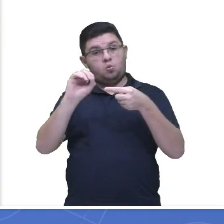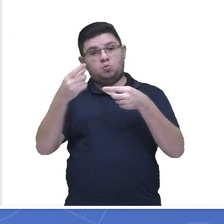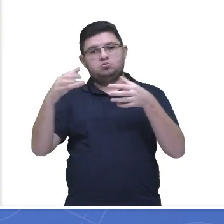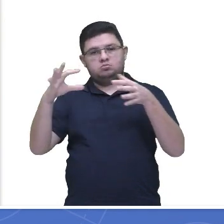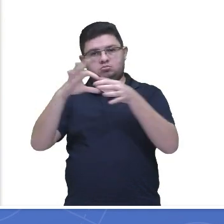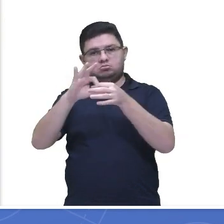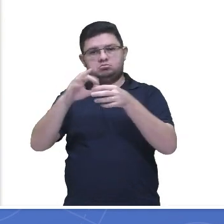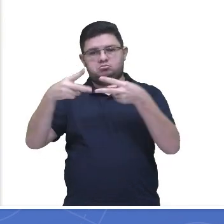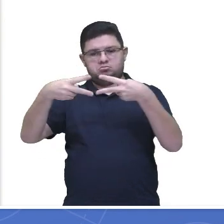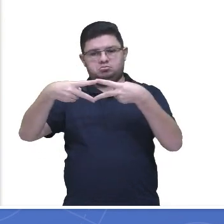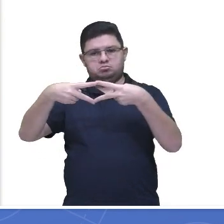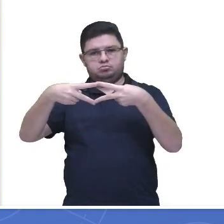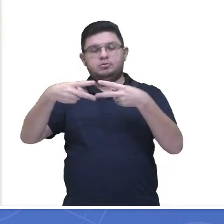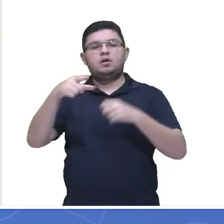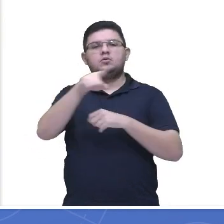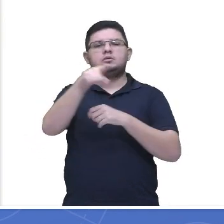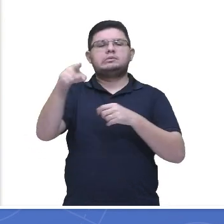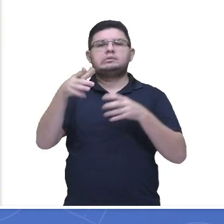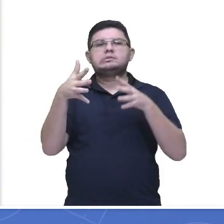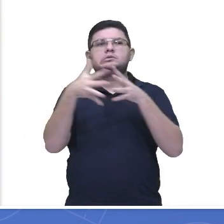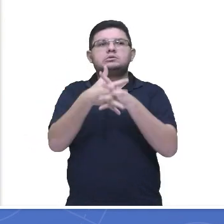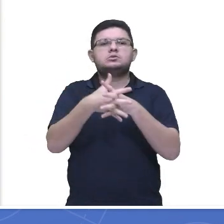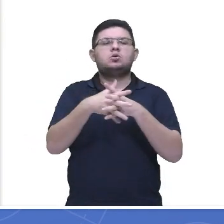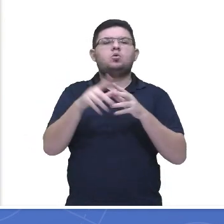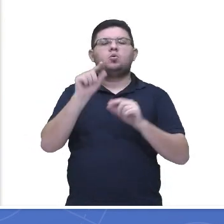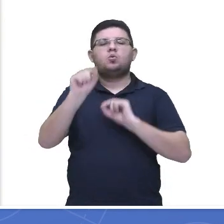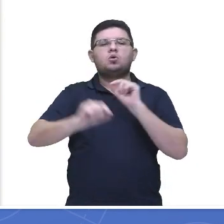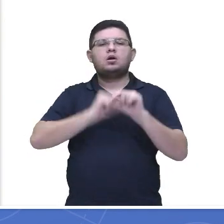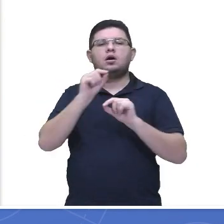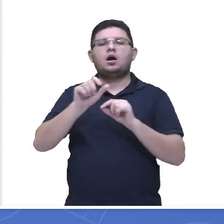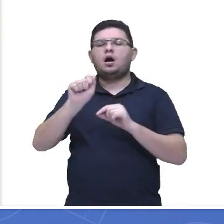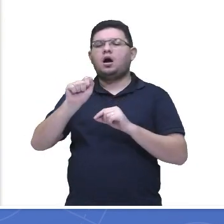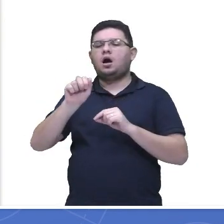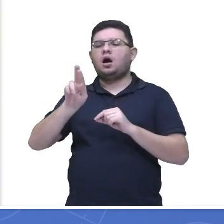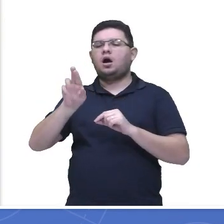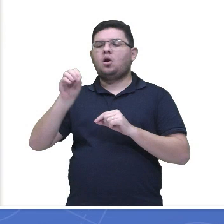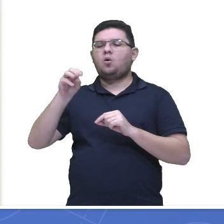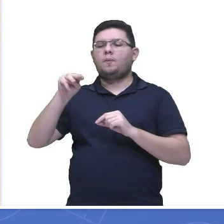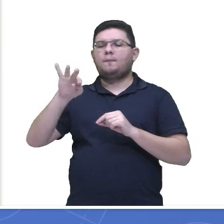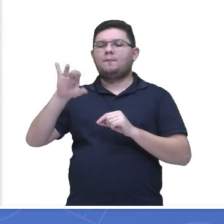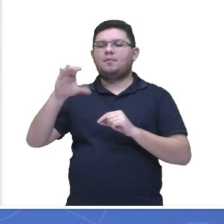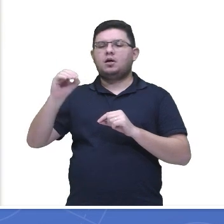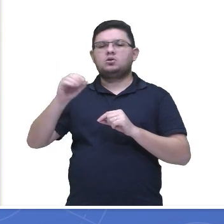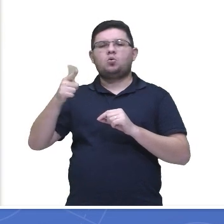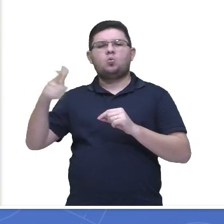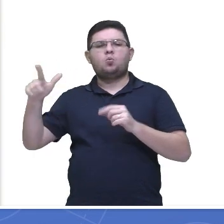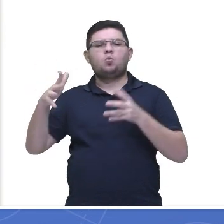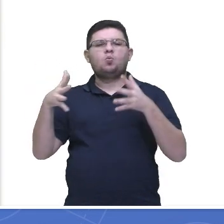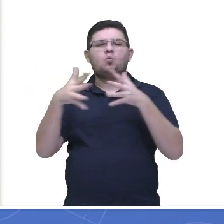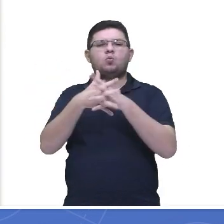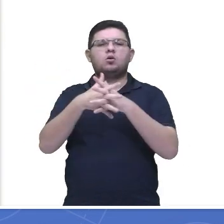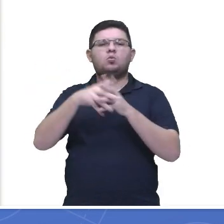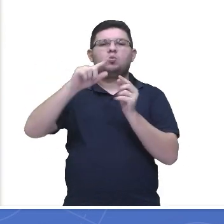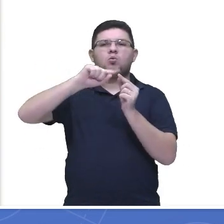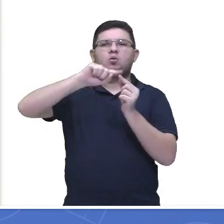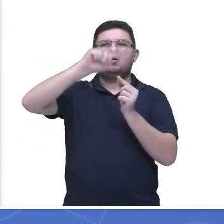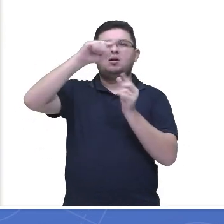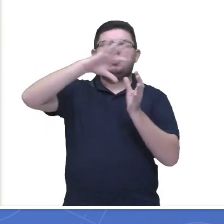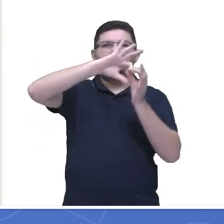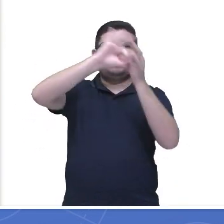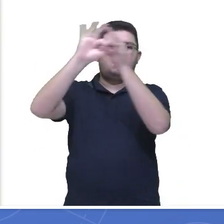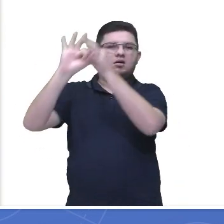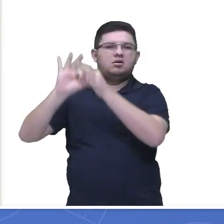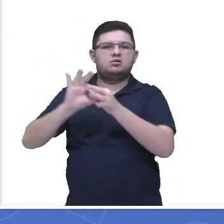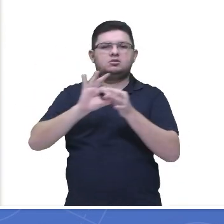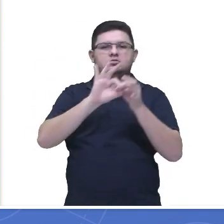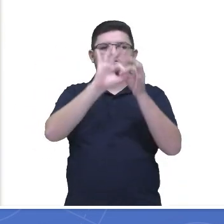hidrocarboneto aromático com uma cadeia cíclica, tá bom? Então, observem aqui, olha como é o